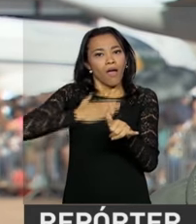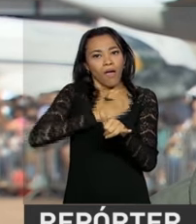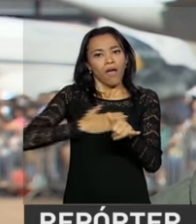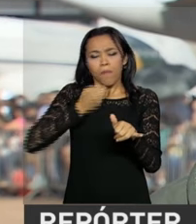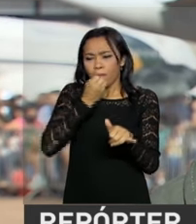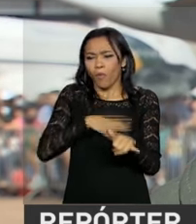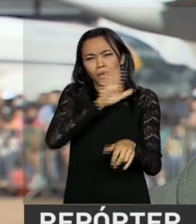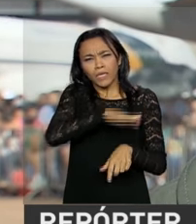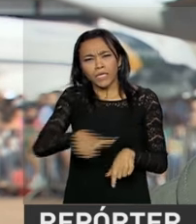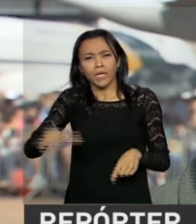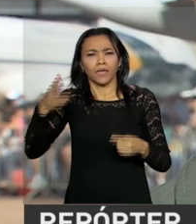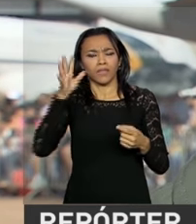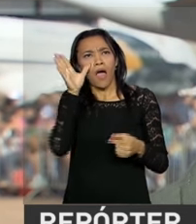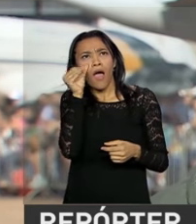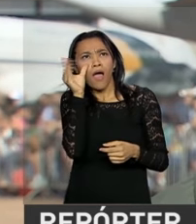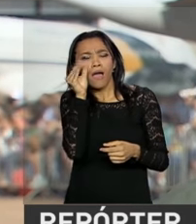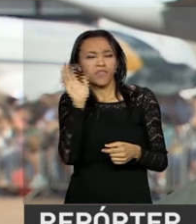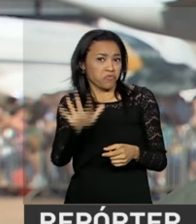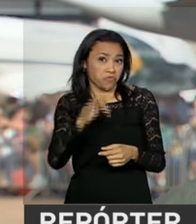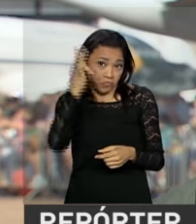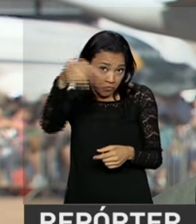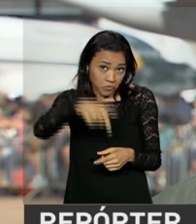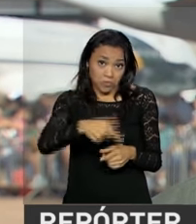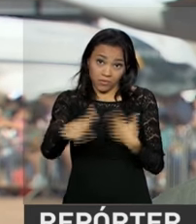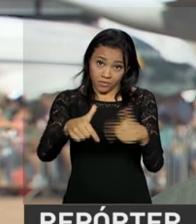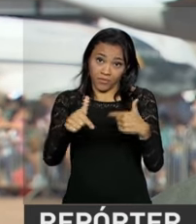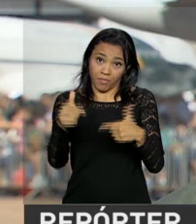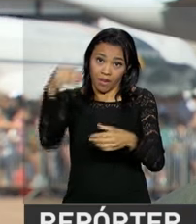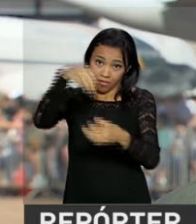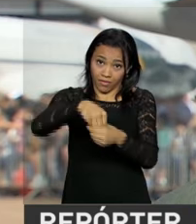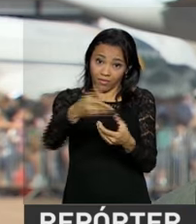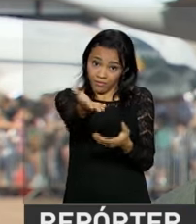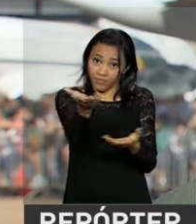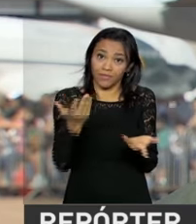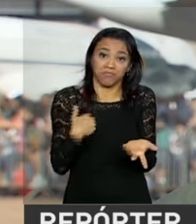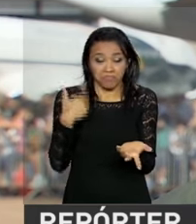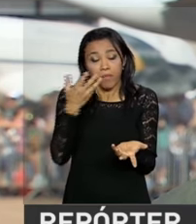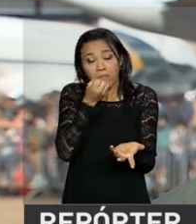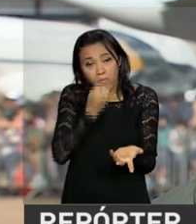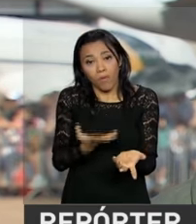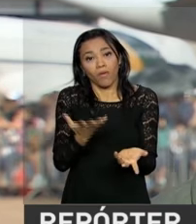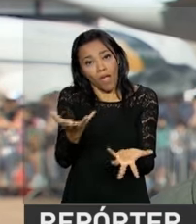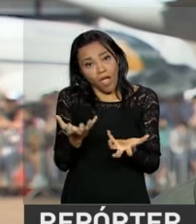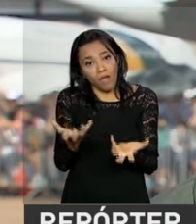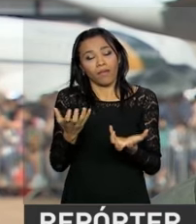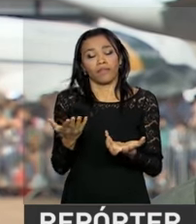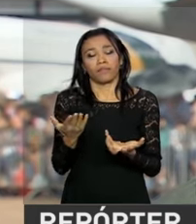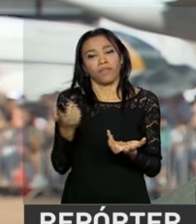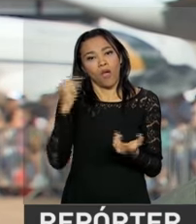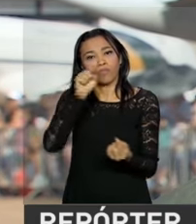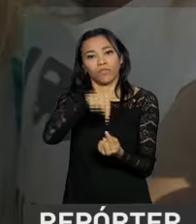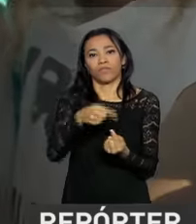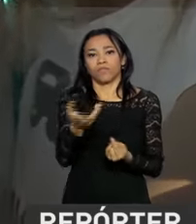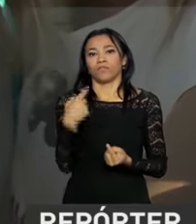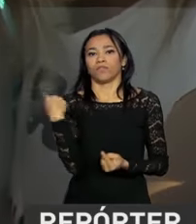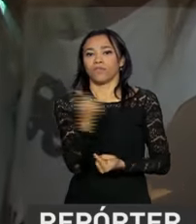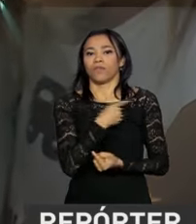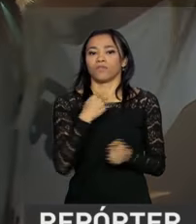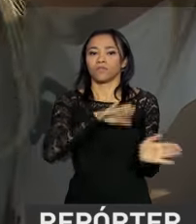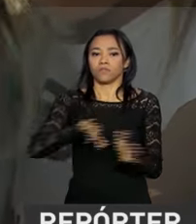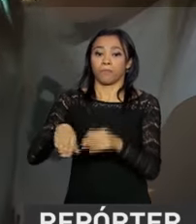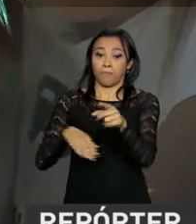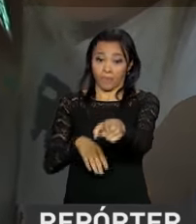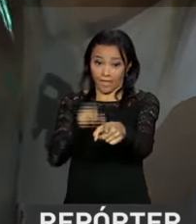lado, crianças, né? E quem sabe futuros aviadores e bons brasileiros. É isso que a gente quer, esse é o nosso objetivo aqui. O